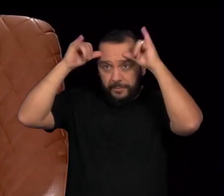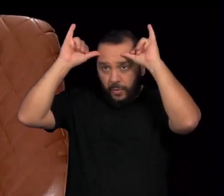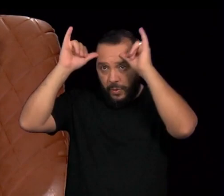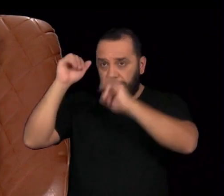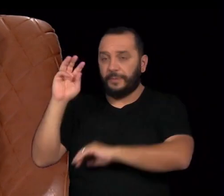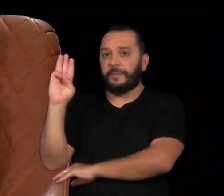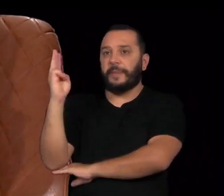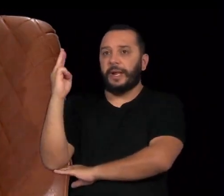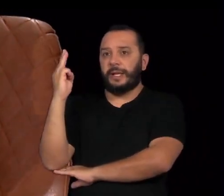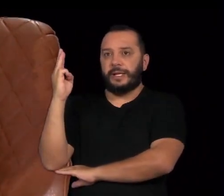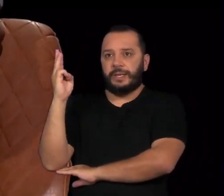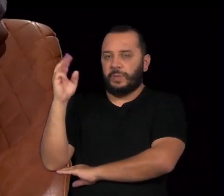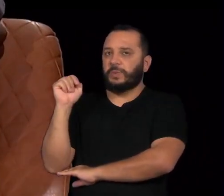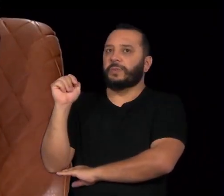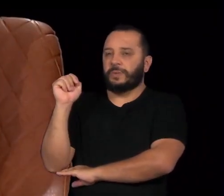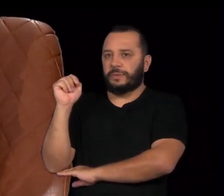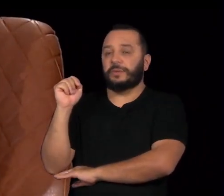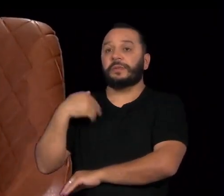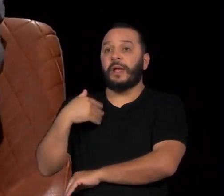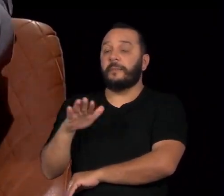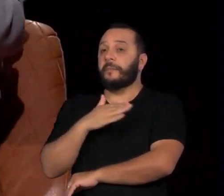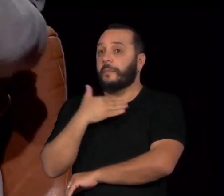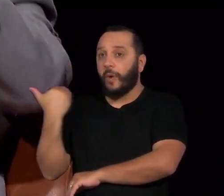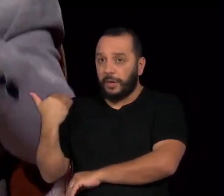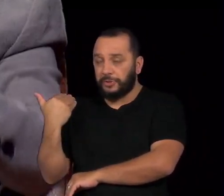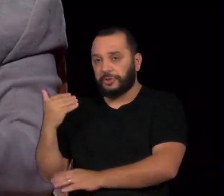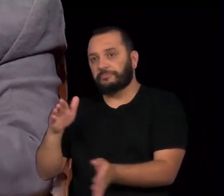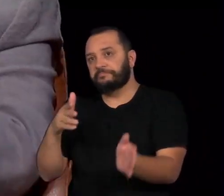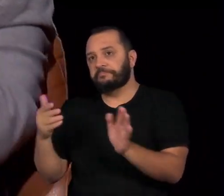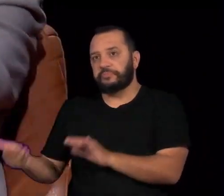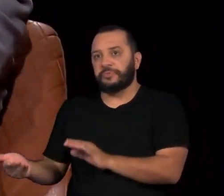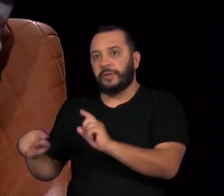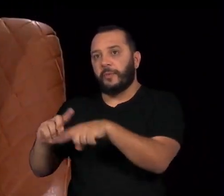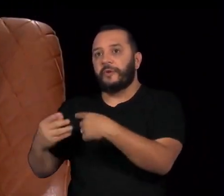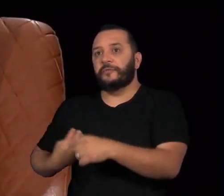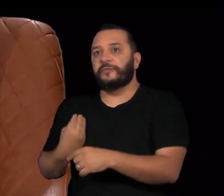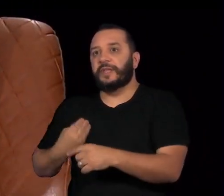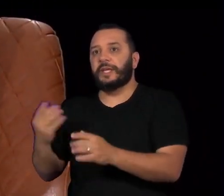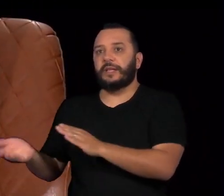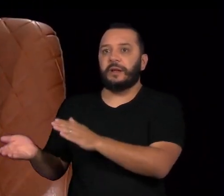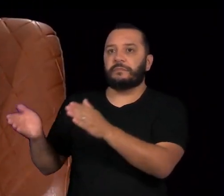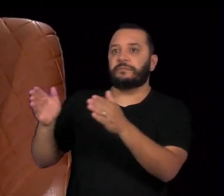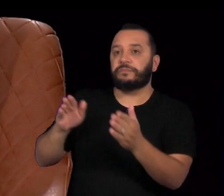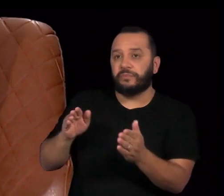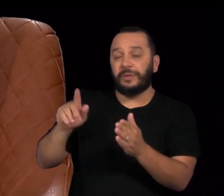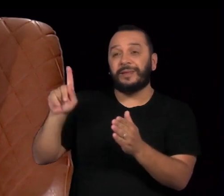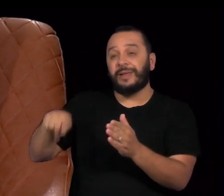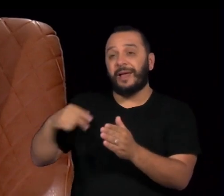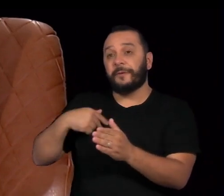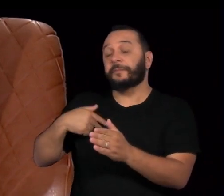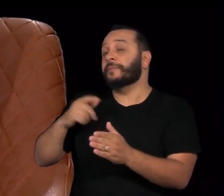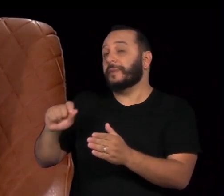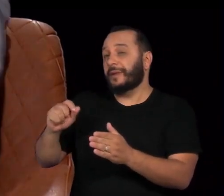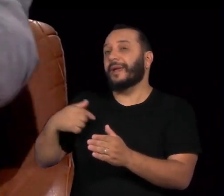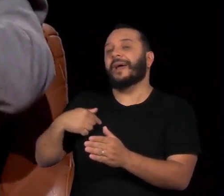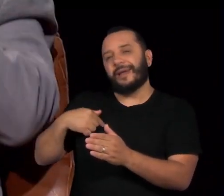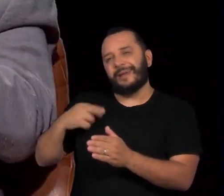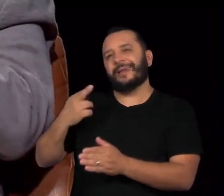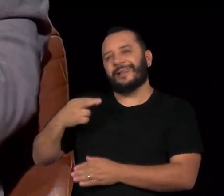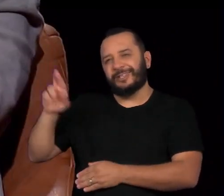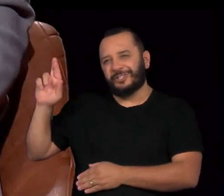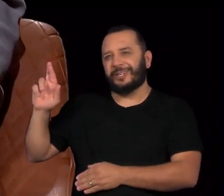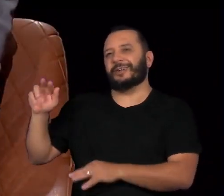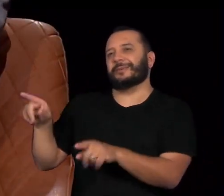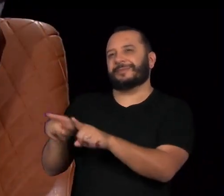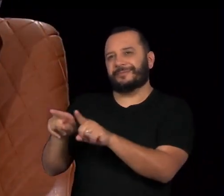né Essa morte ressur do boi também é atrelada a um espírito ritualístico então isso